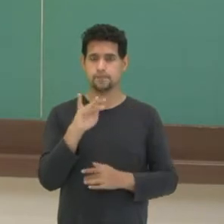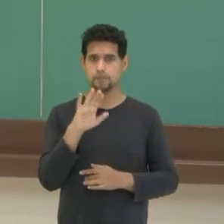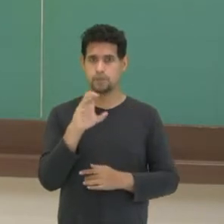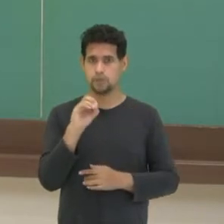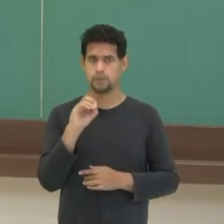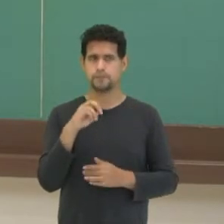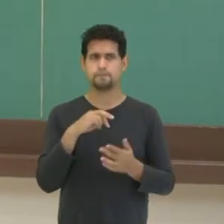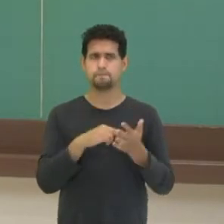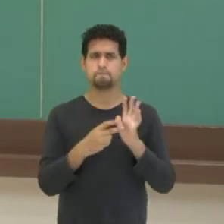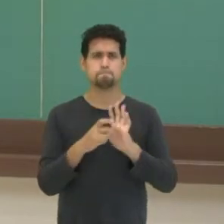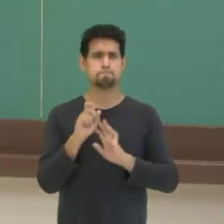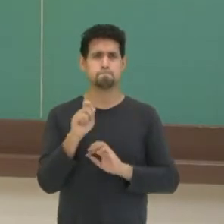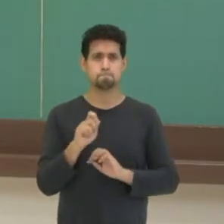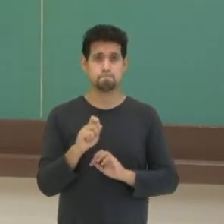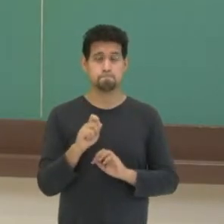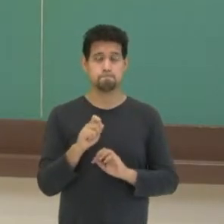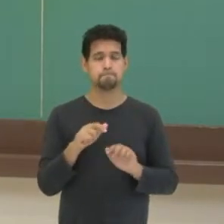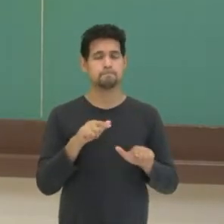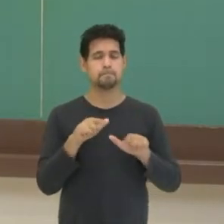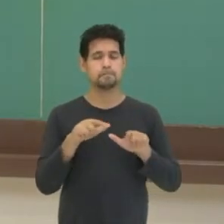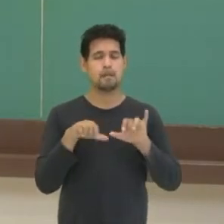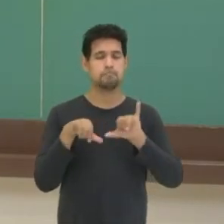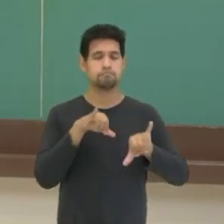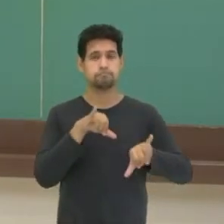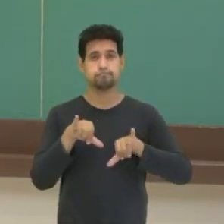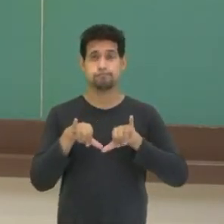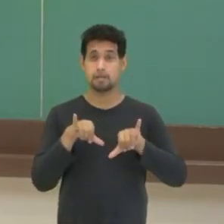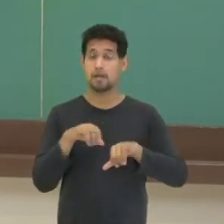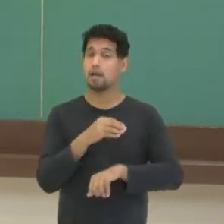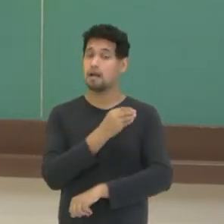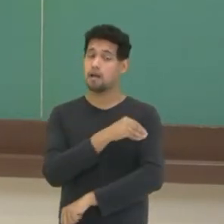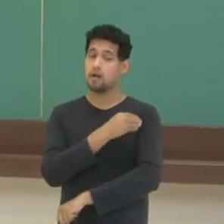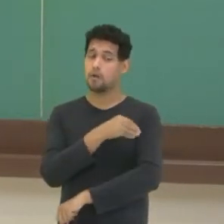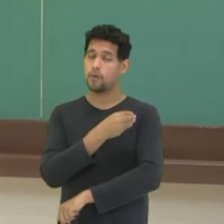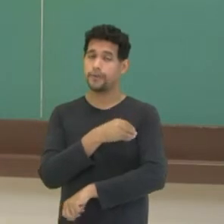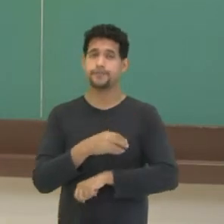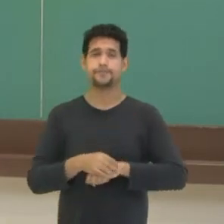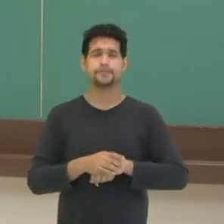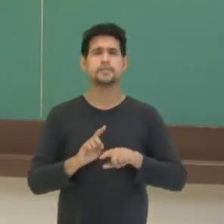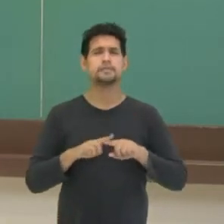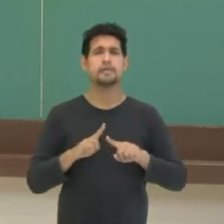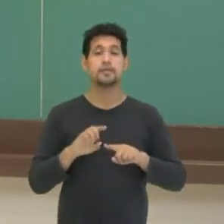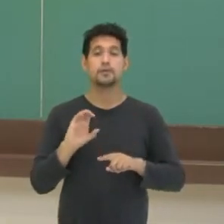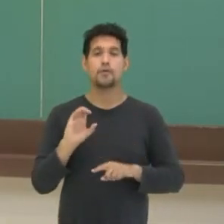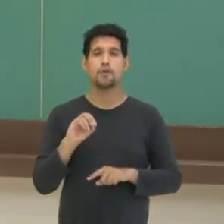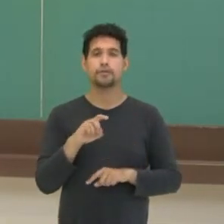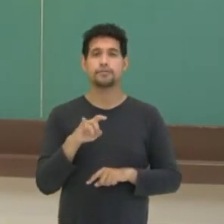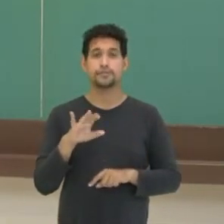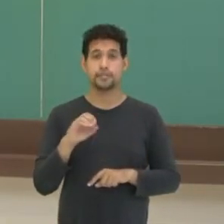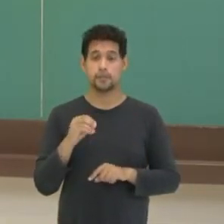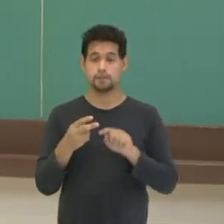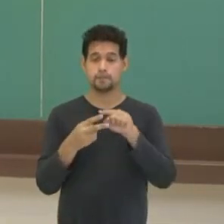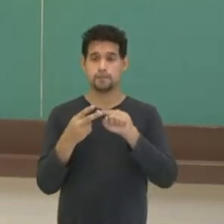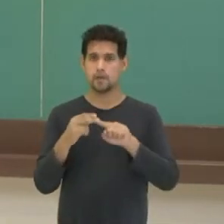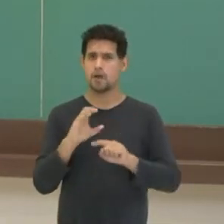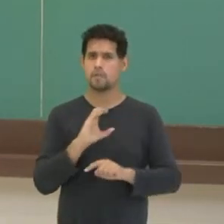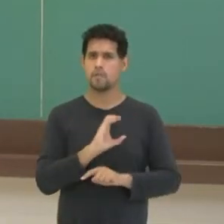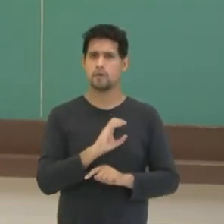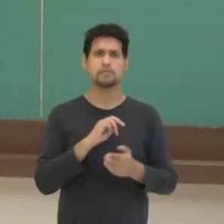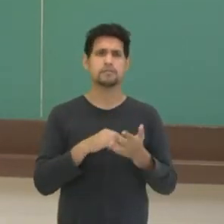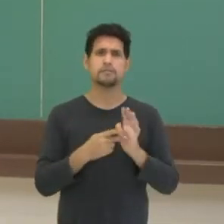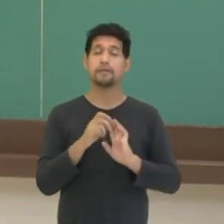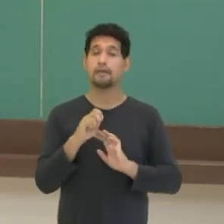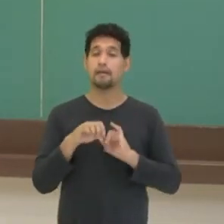vai ser uma função química álcool. O oxigênio ligado entre 2 carbonos vai ser a